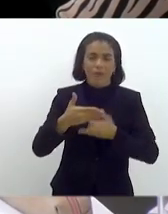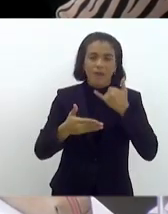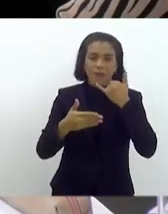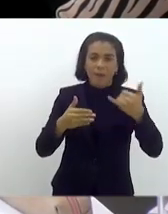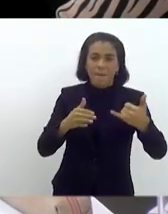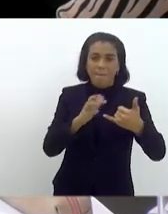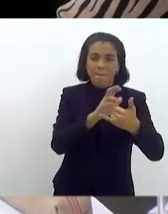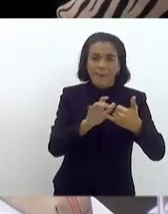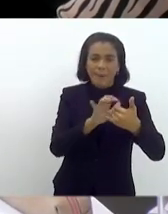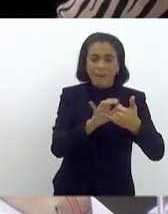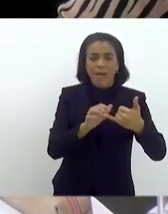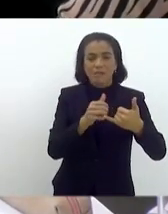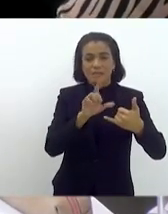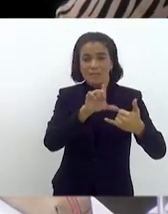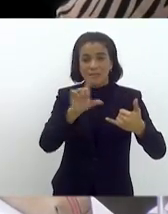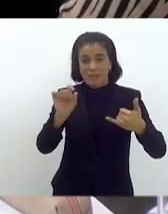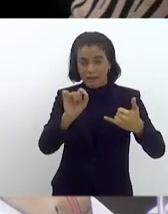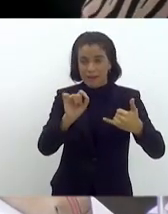falar melhor